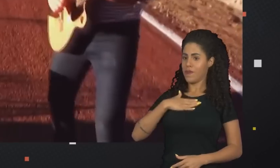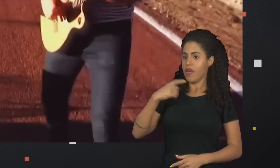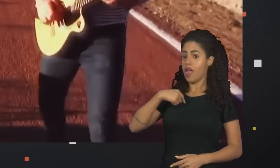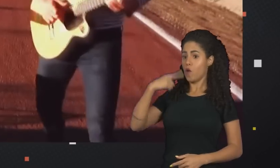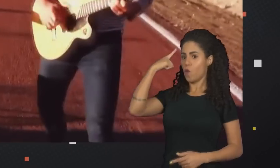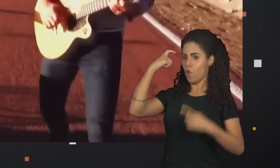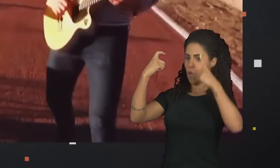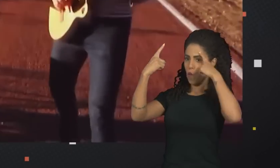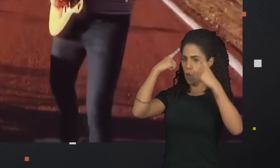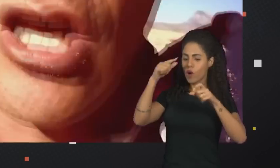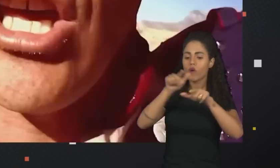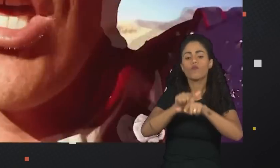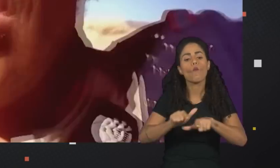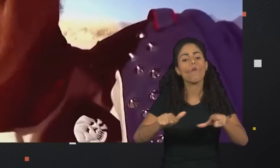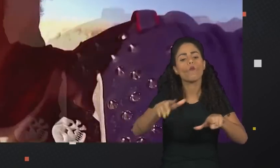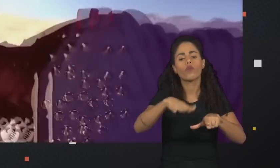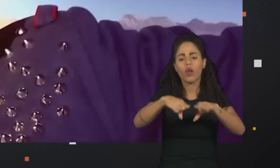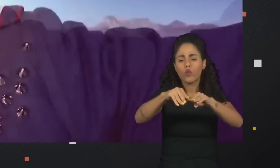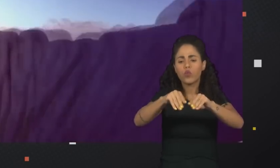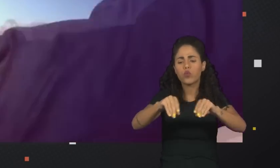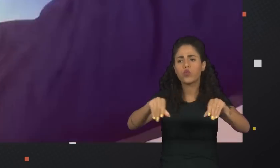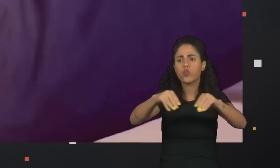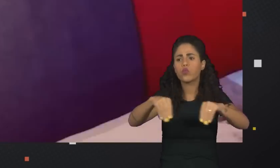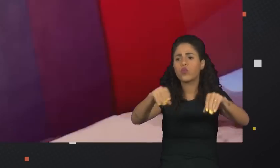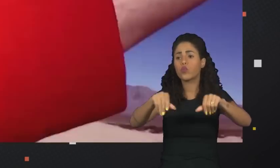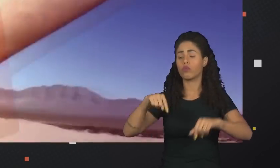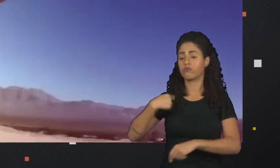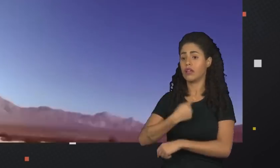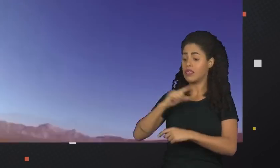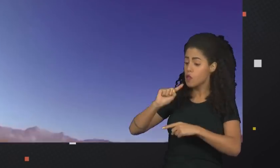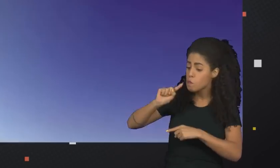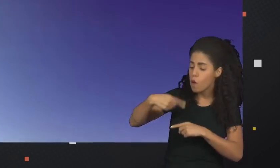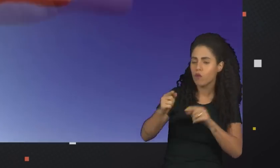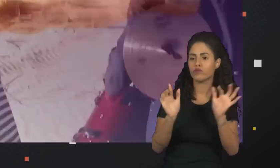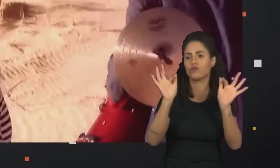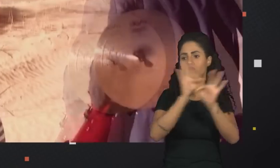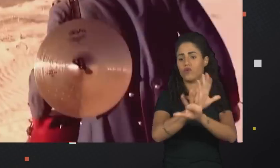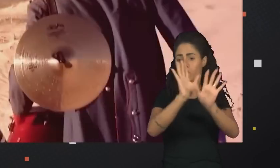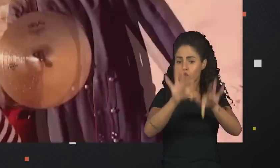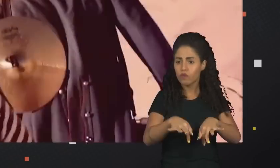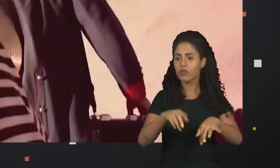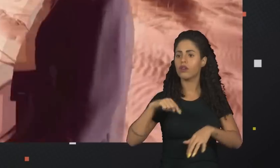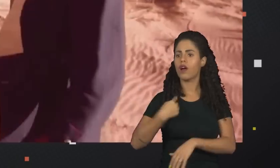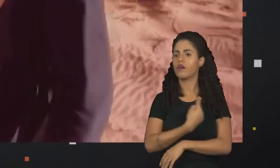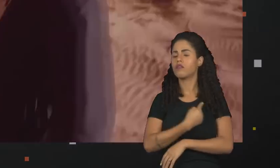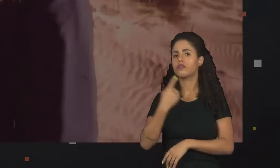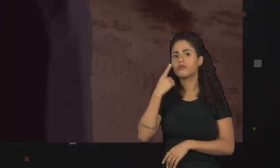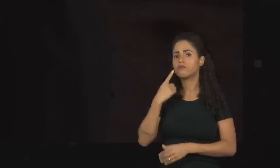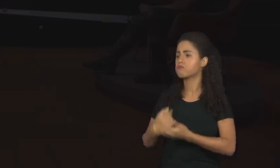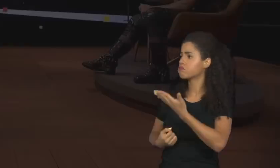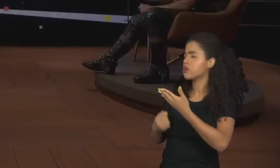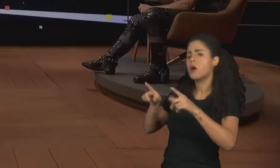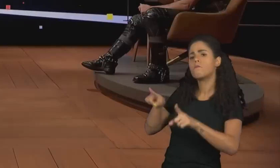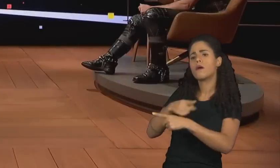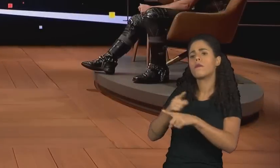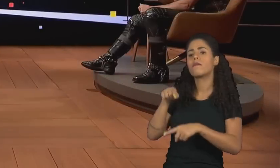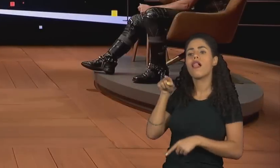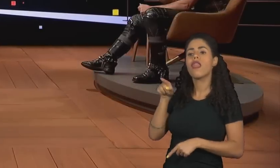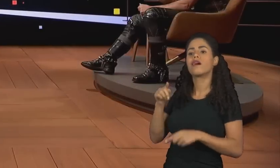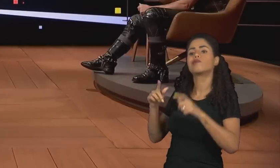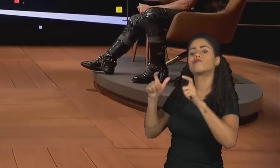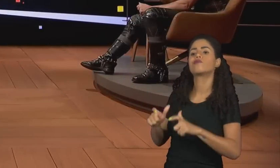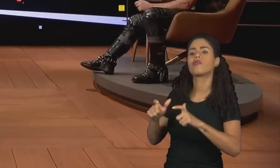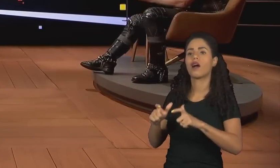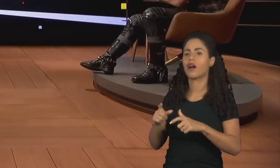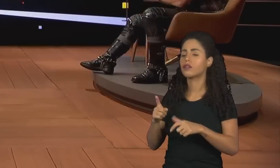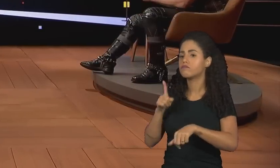deserto. Tem até uma parte que é legal que isso eu tive no final do clipe. Quando a gente está cantando no deserto, tem uma